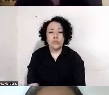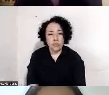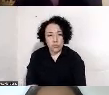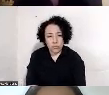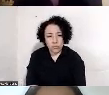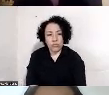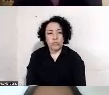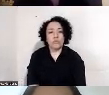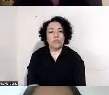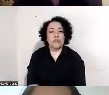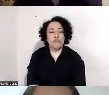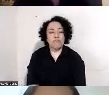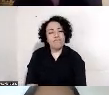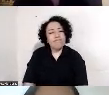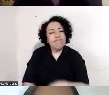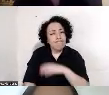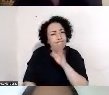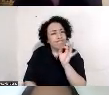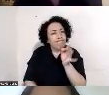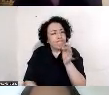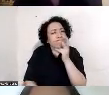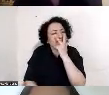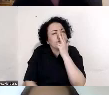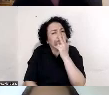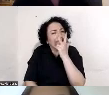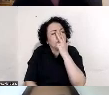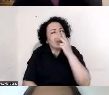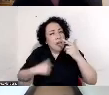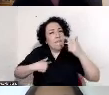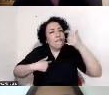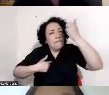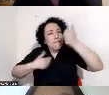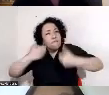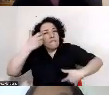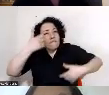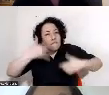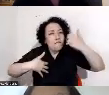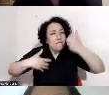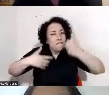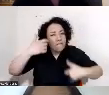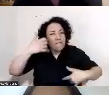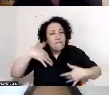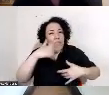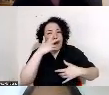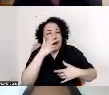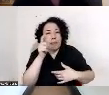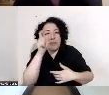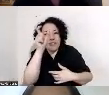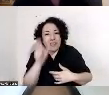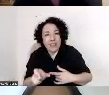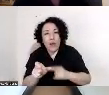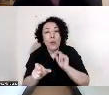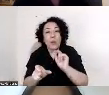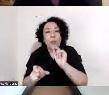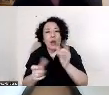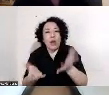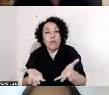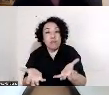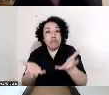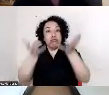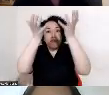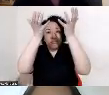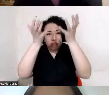role. E parece muito que tudo que eu falo aqui é muito parecido com o modelo de enriquecimento que já foi